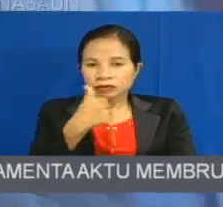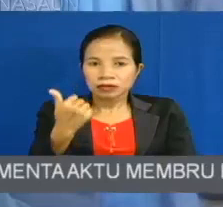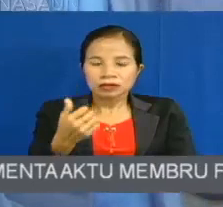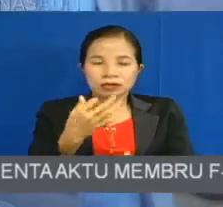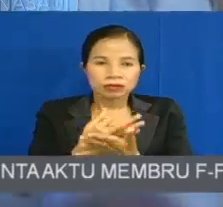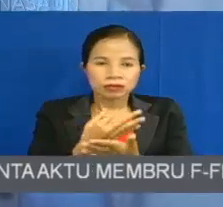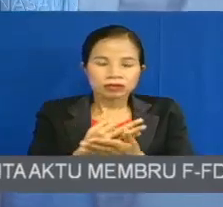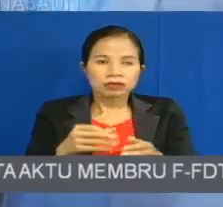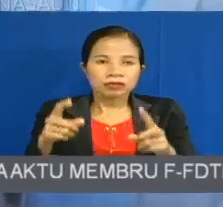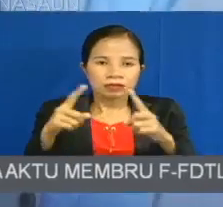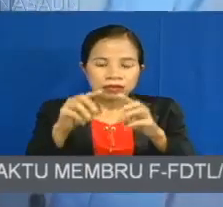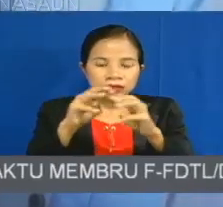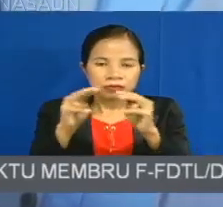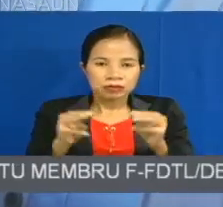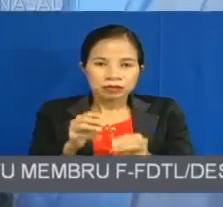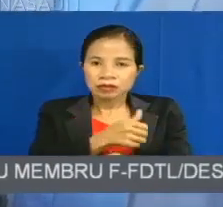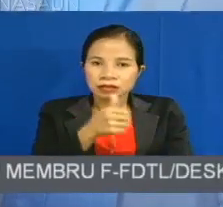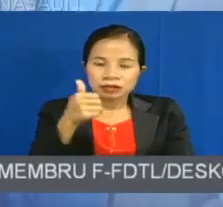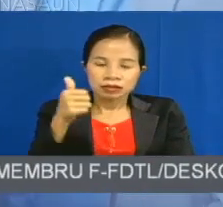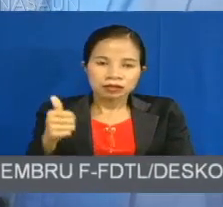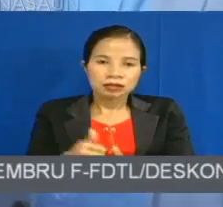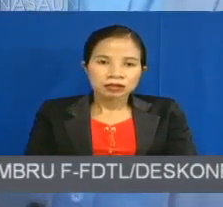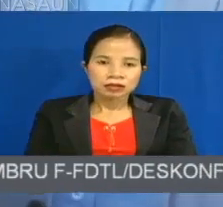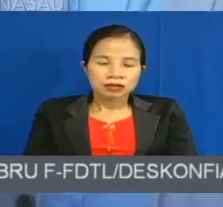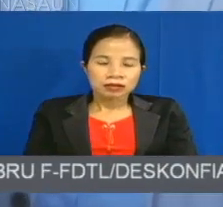fundo kada munisipyo,